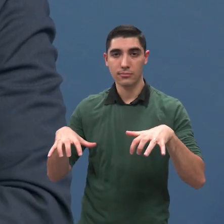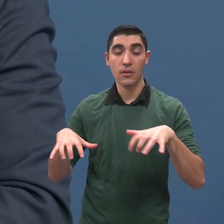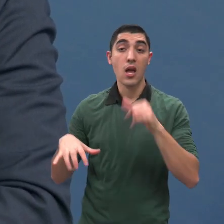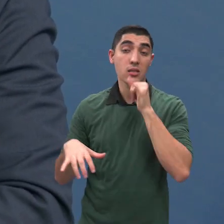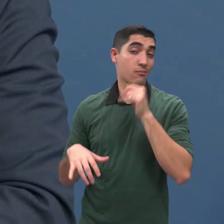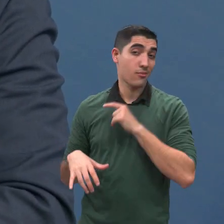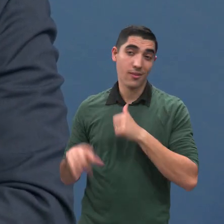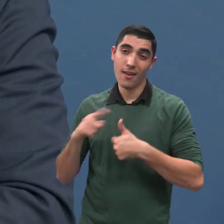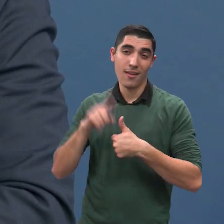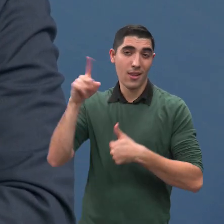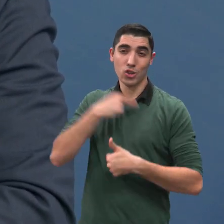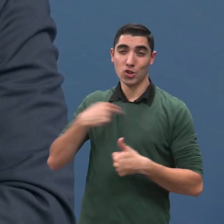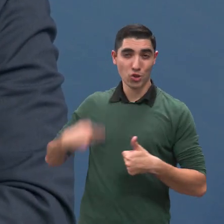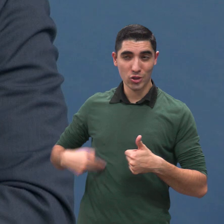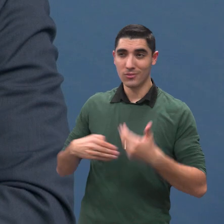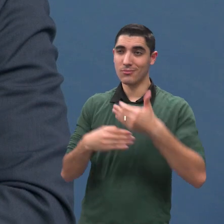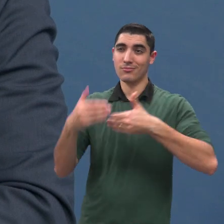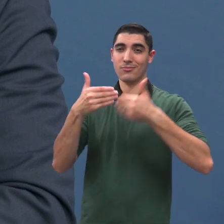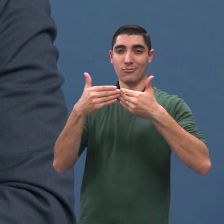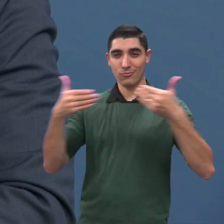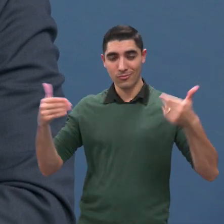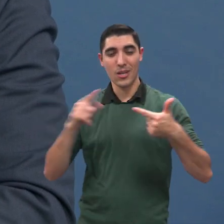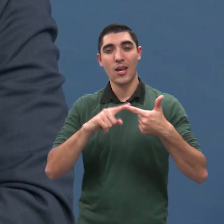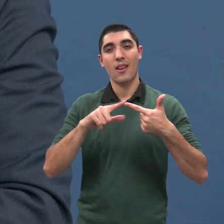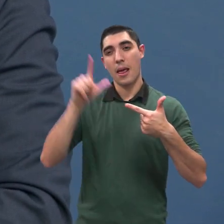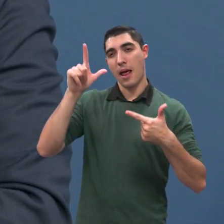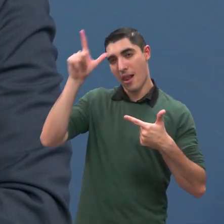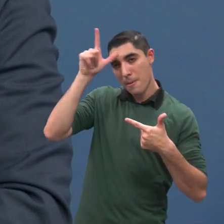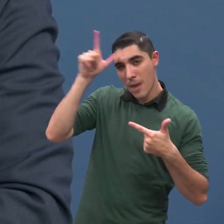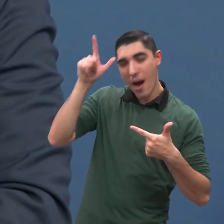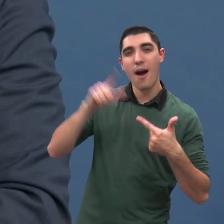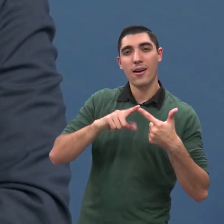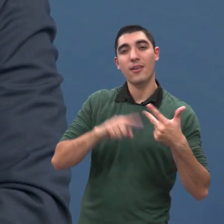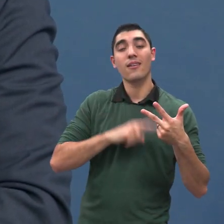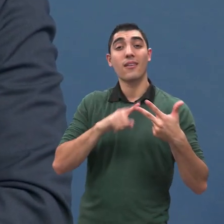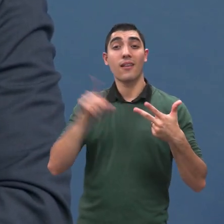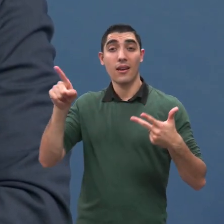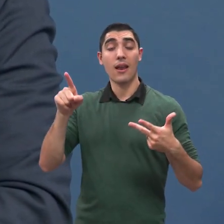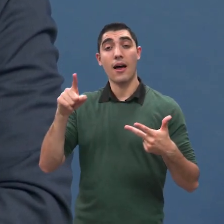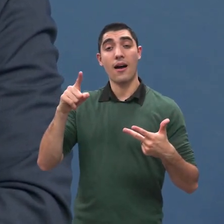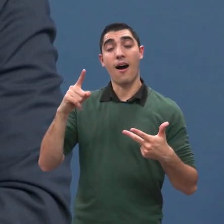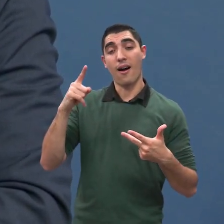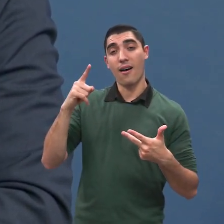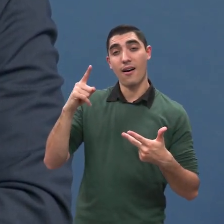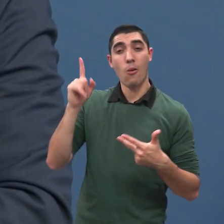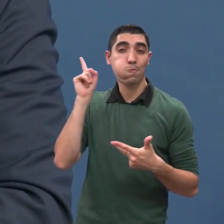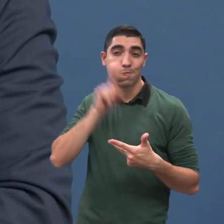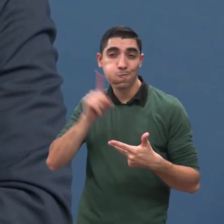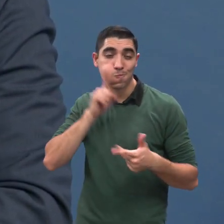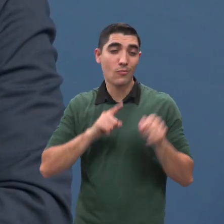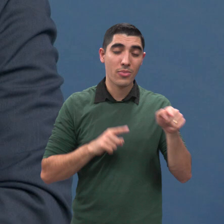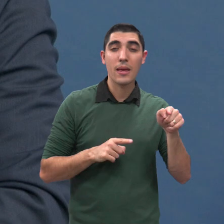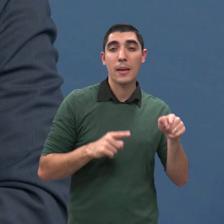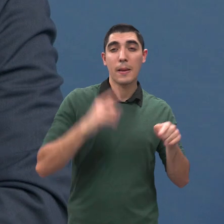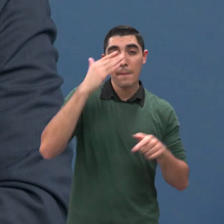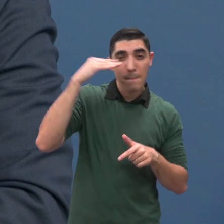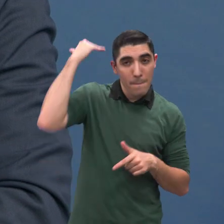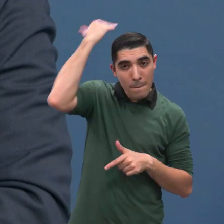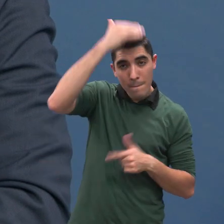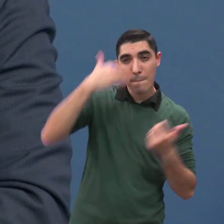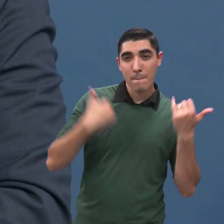existe a muralha da China, existe o muro de Berlim, existe o muro dos Estados Unidos com o México, existem vários tipos de muros,